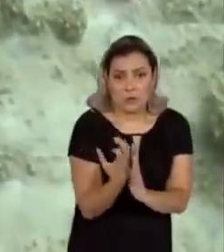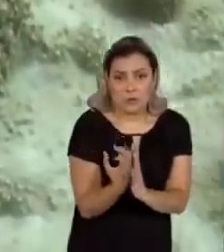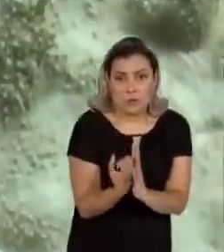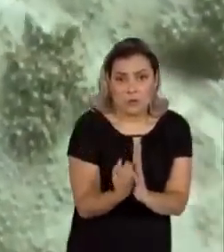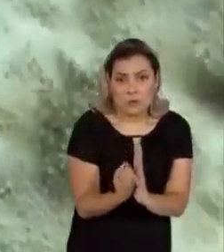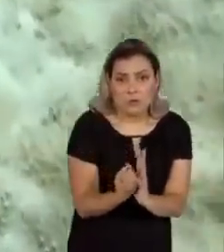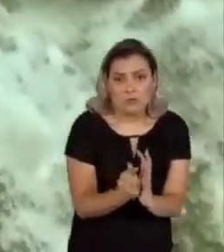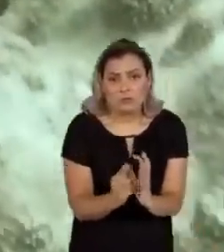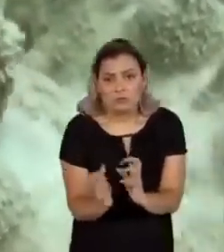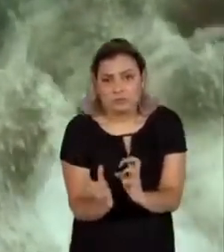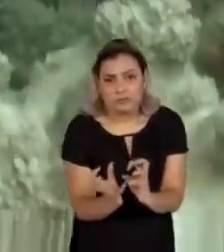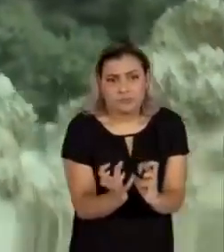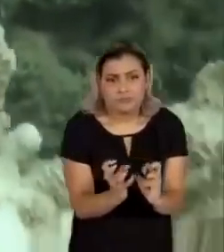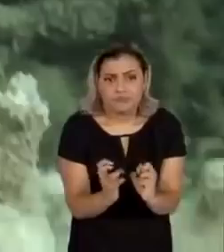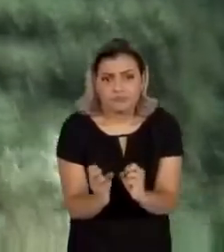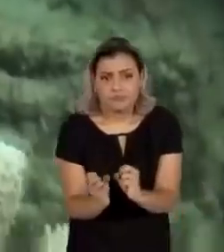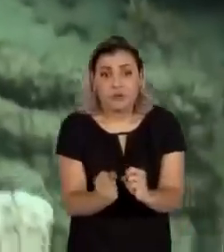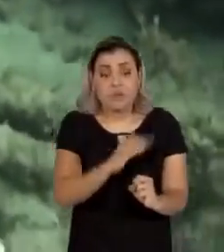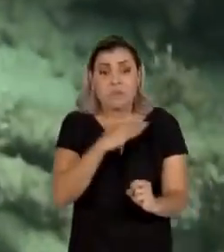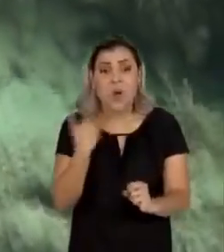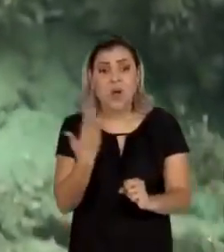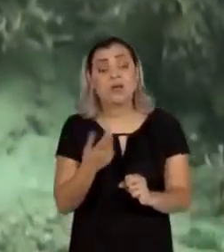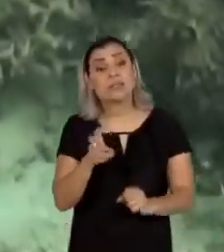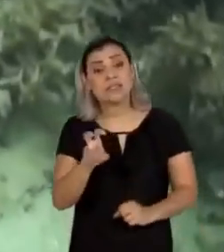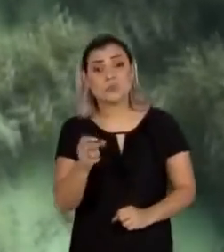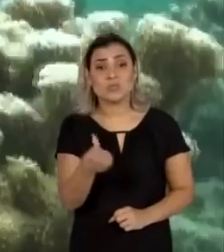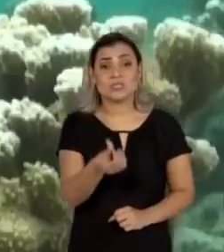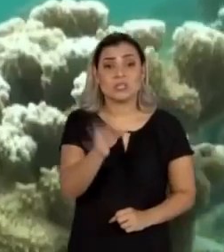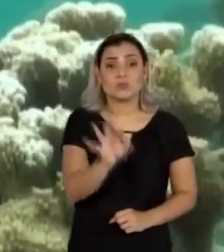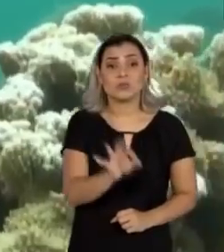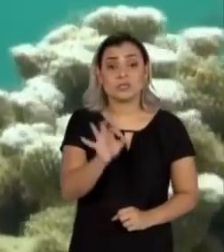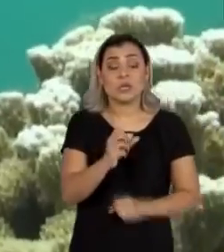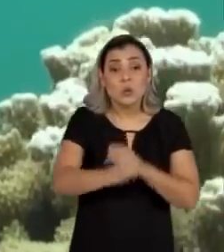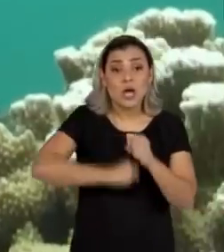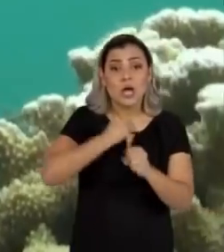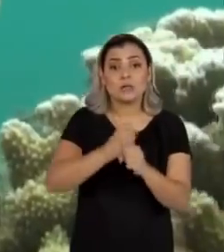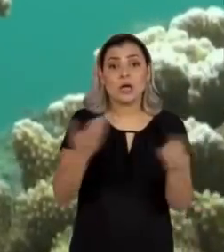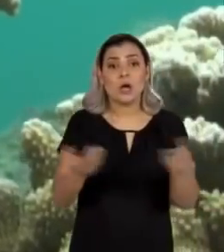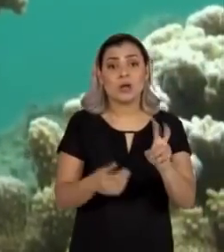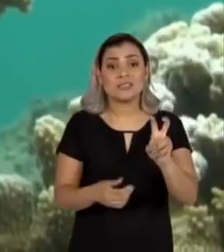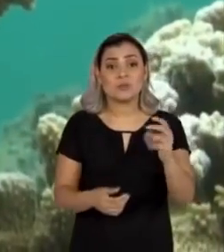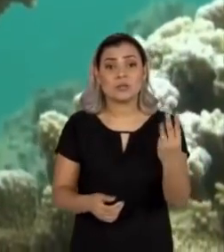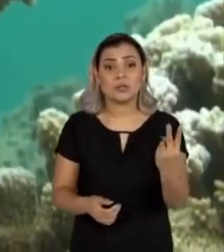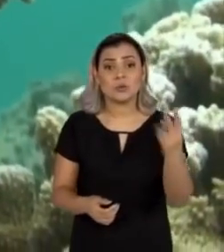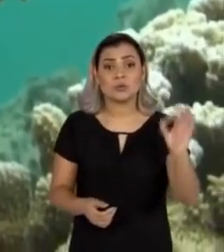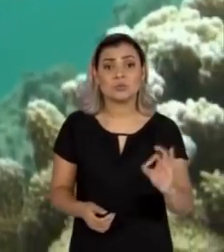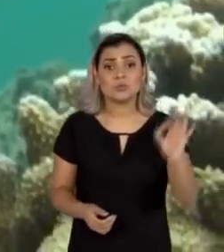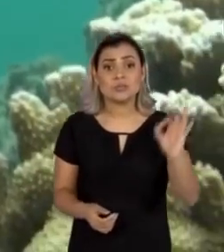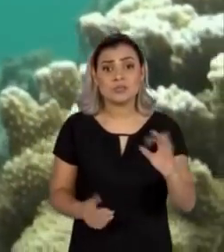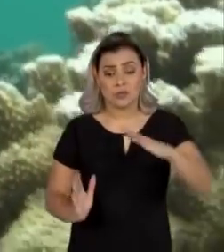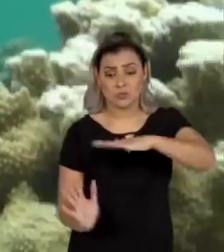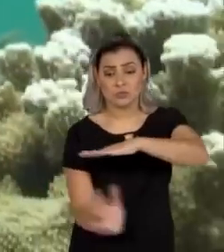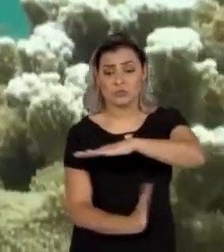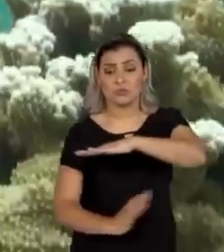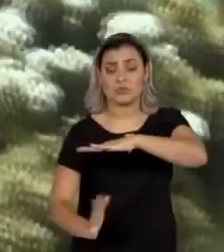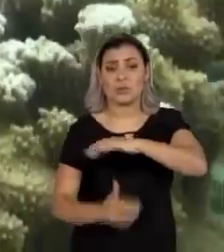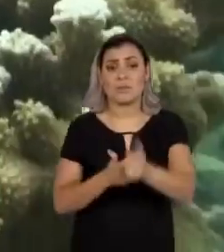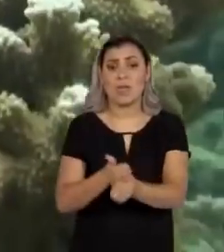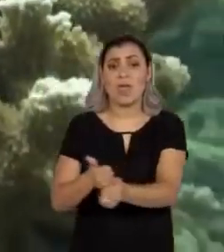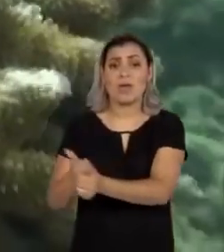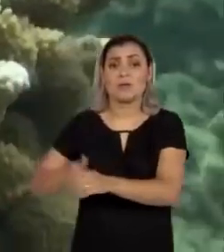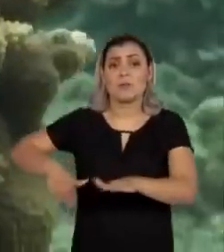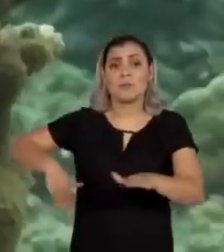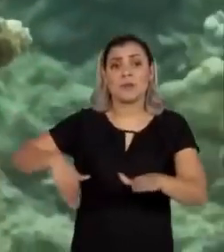normalmente atinge entre 5% e 6% dos organismos por ano, está em 52% nos recifes das regiões da